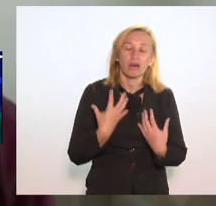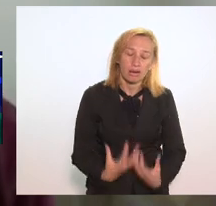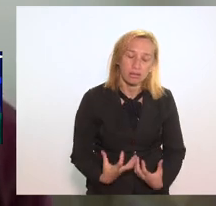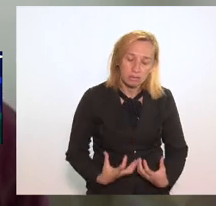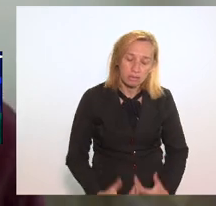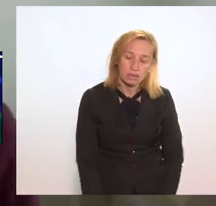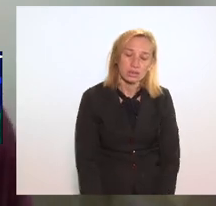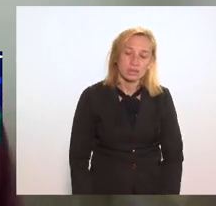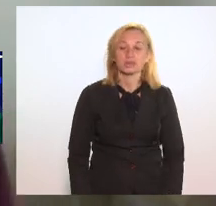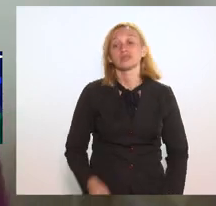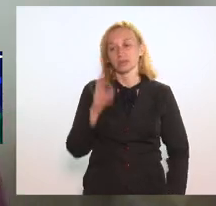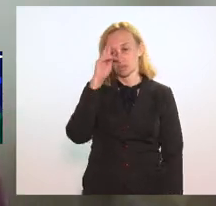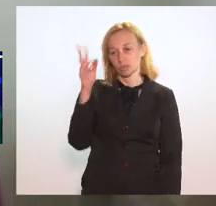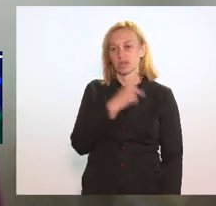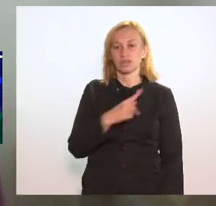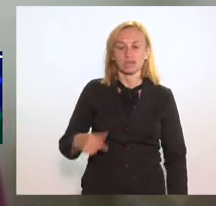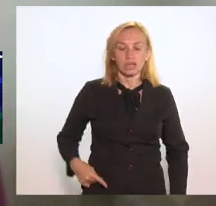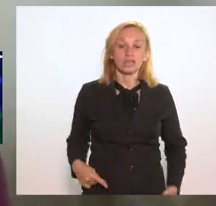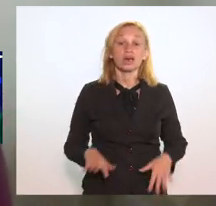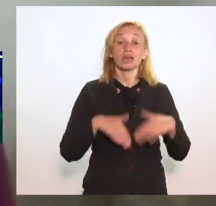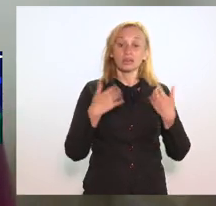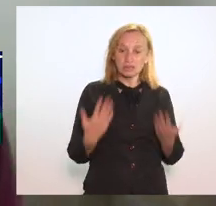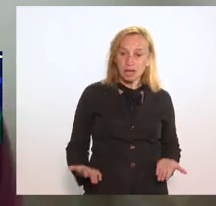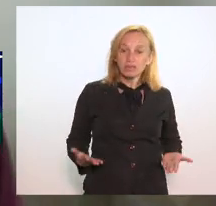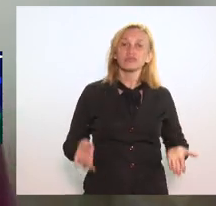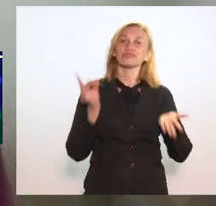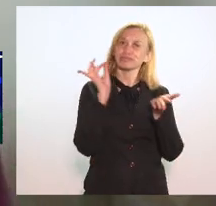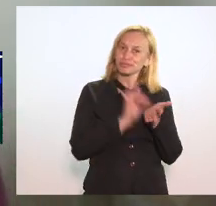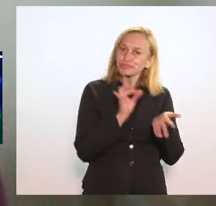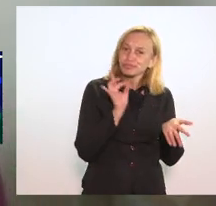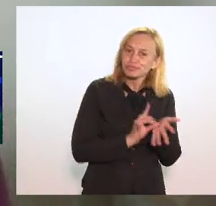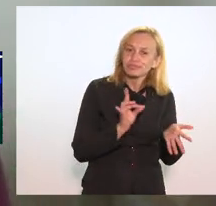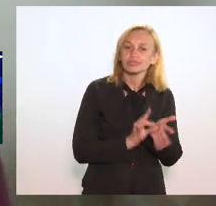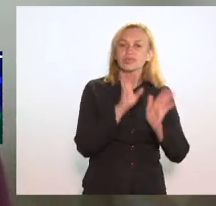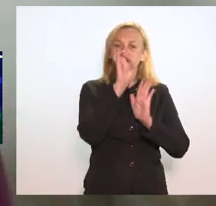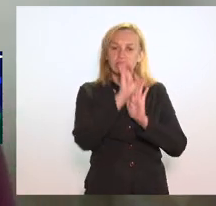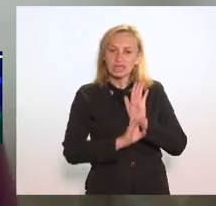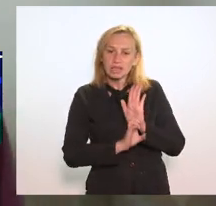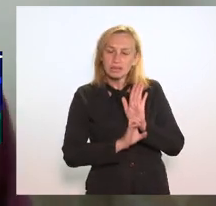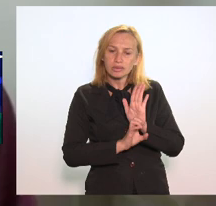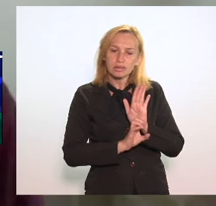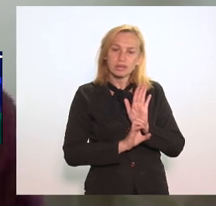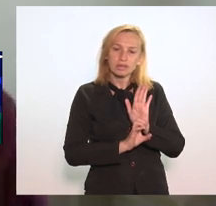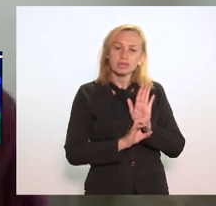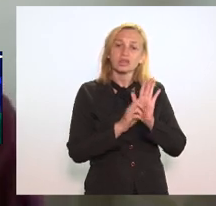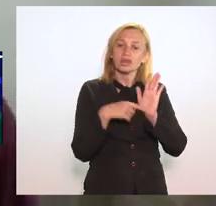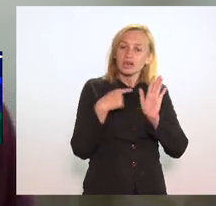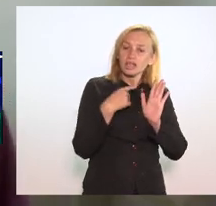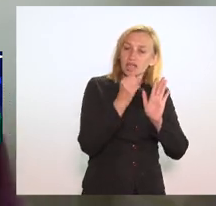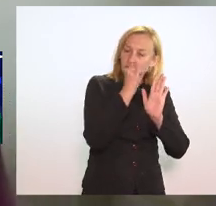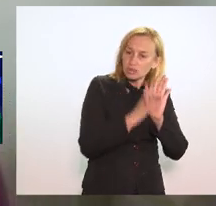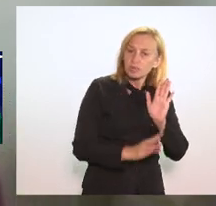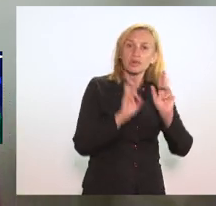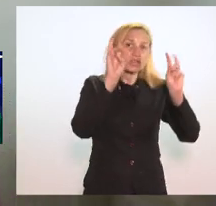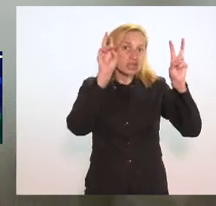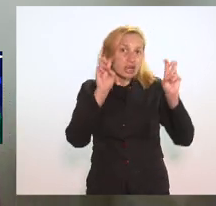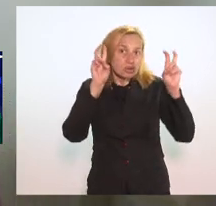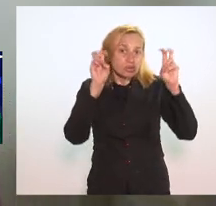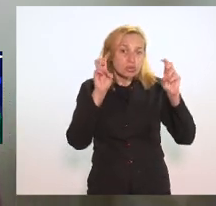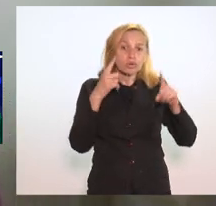seu peso e na verdade as emendas tratar dessas questões